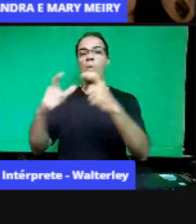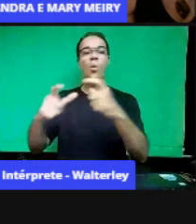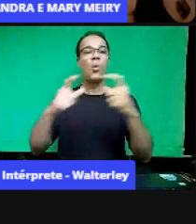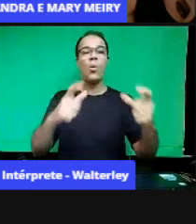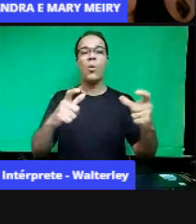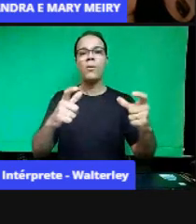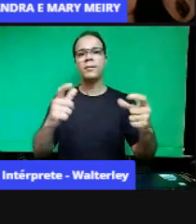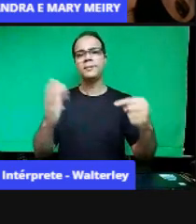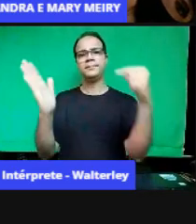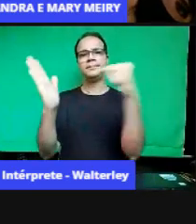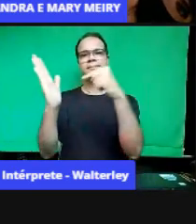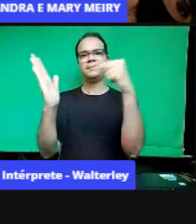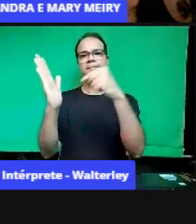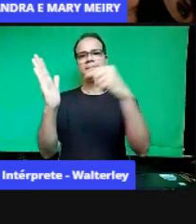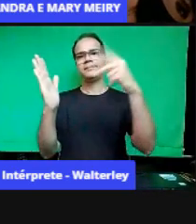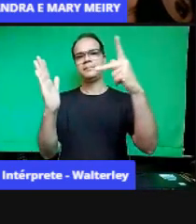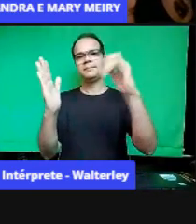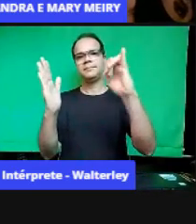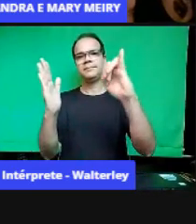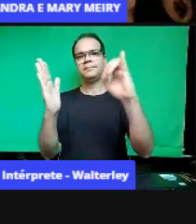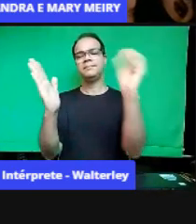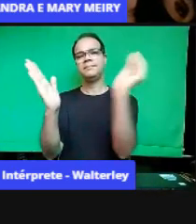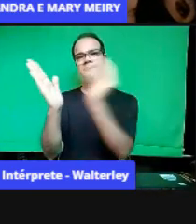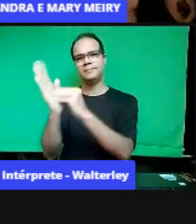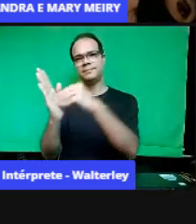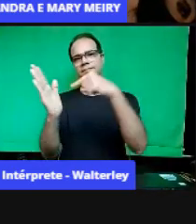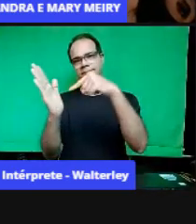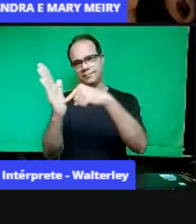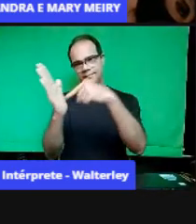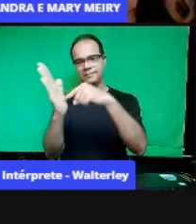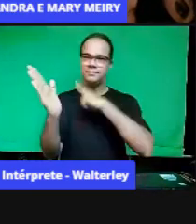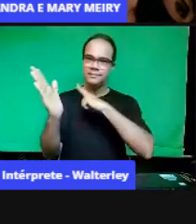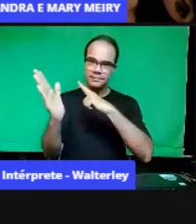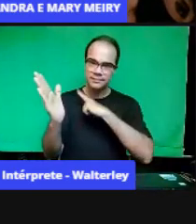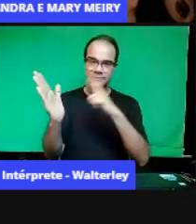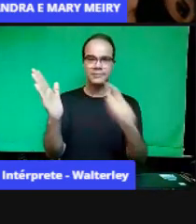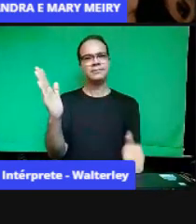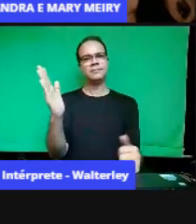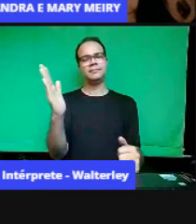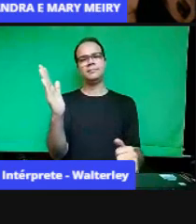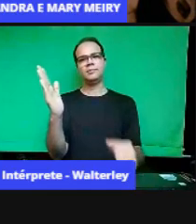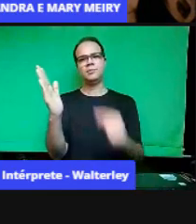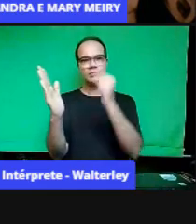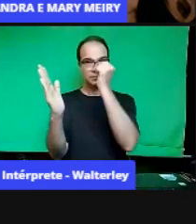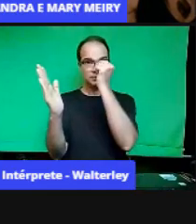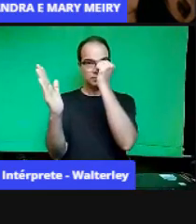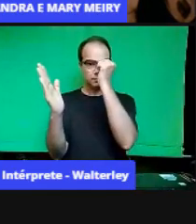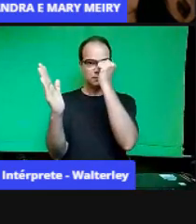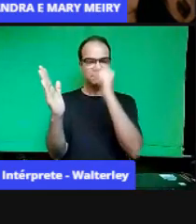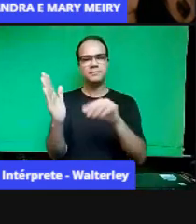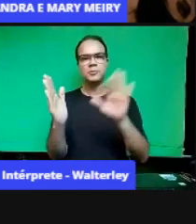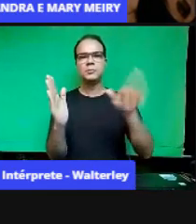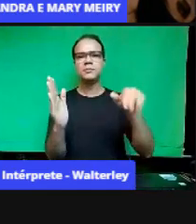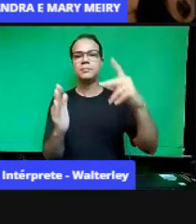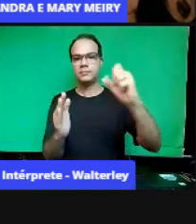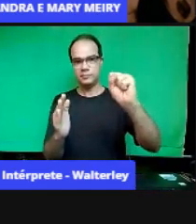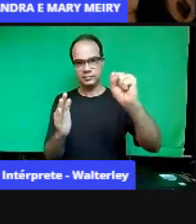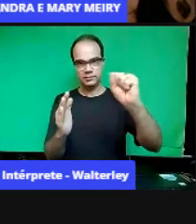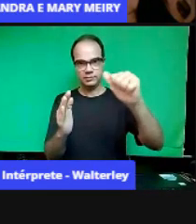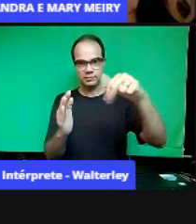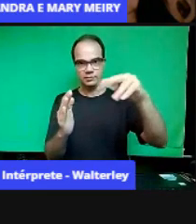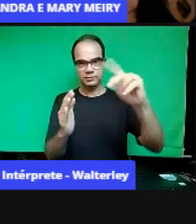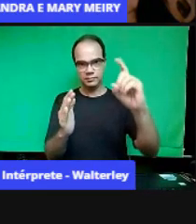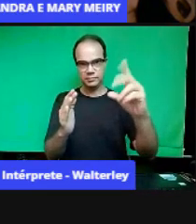né? Então, próximo slide. Sandra, quer falar alguma coisa sobre isso? Não, é a questão realmente da